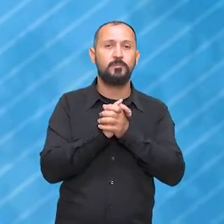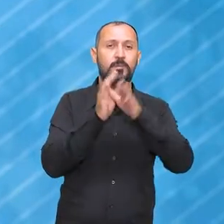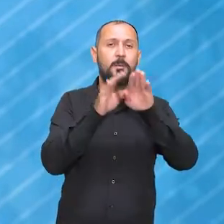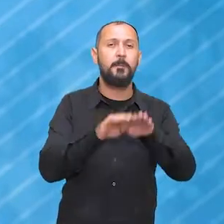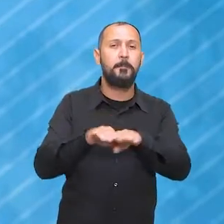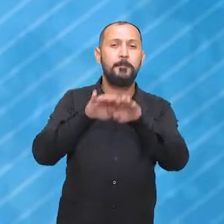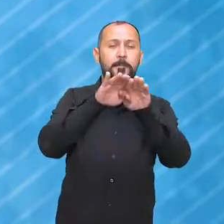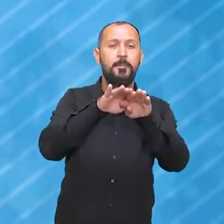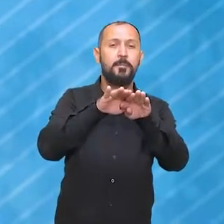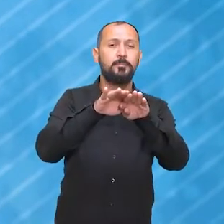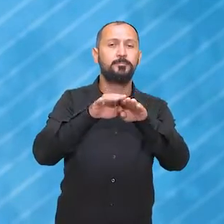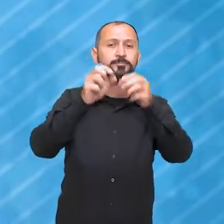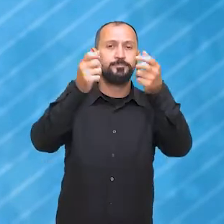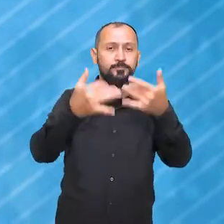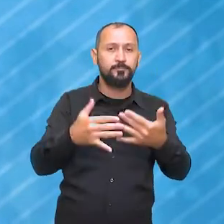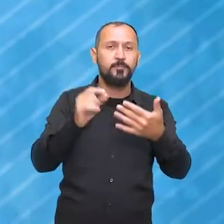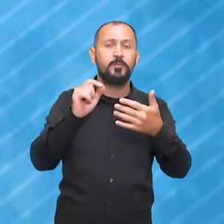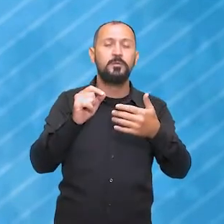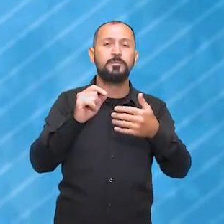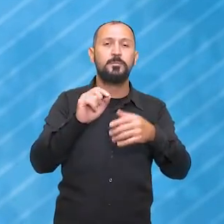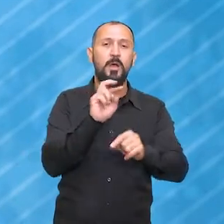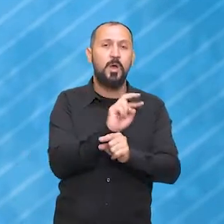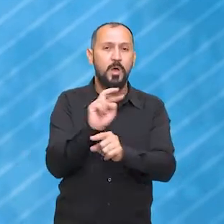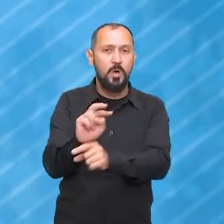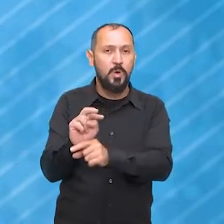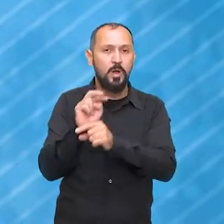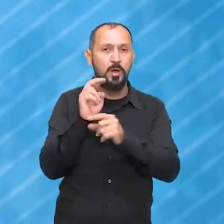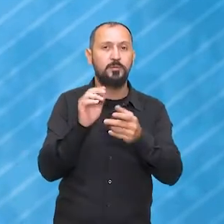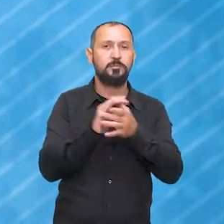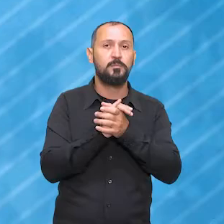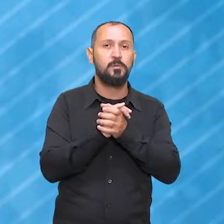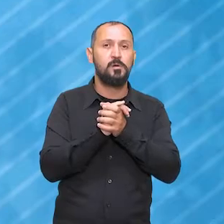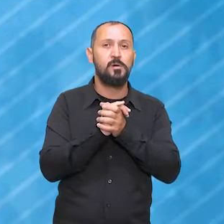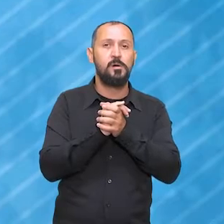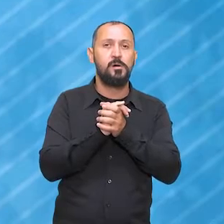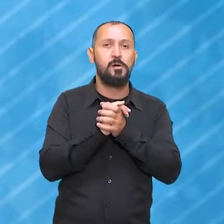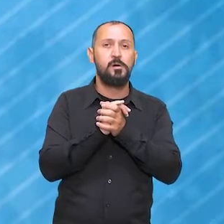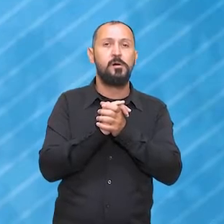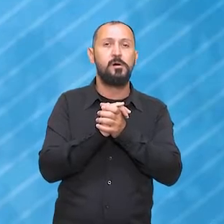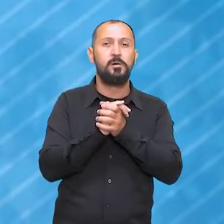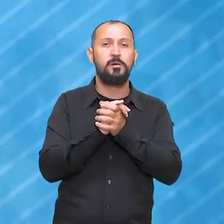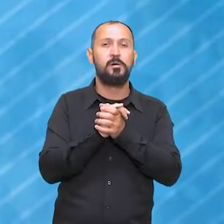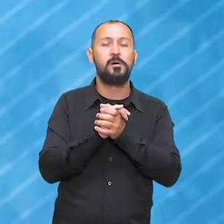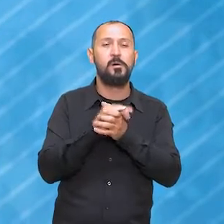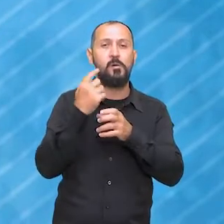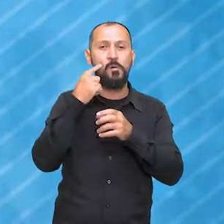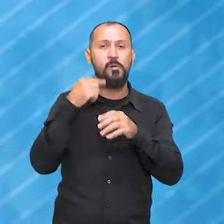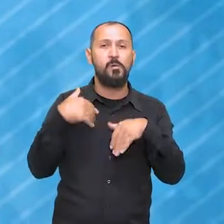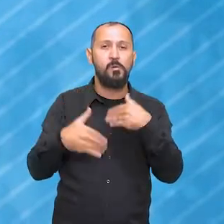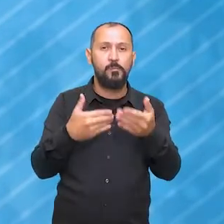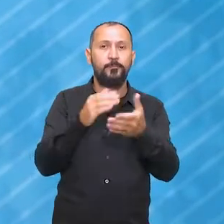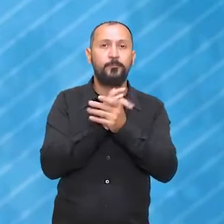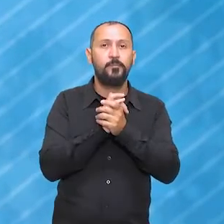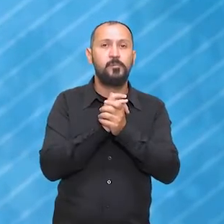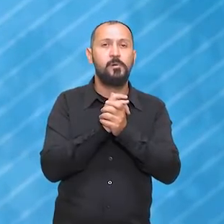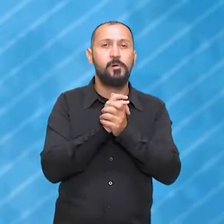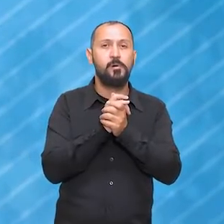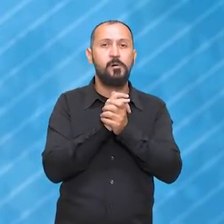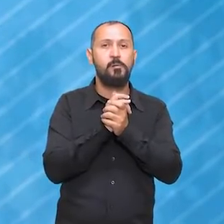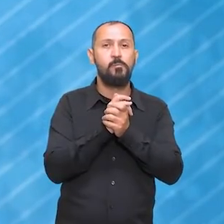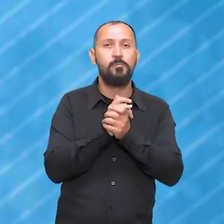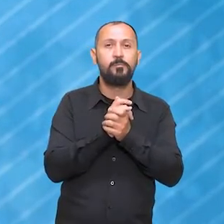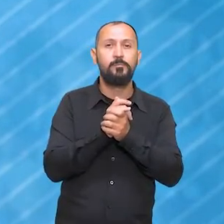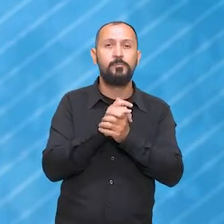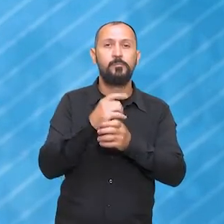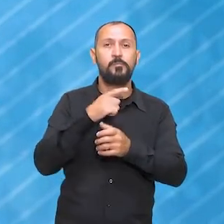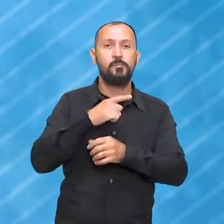de paridade, mas a gente falar de autocuidado, a gente trabalhar com mentorias de carreiras, a gente